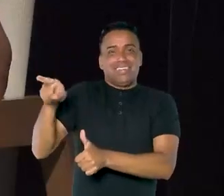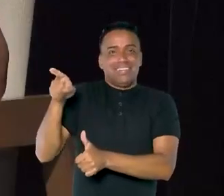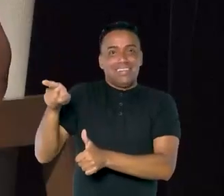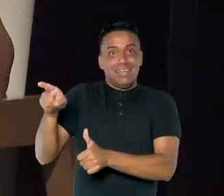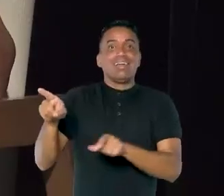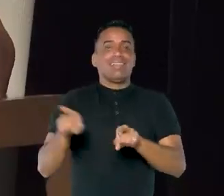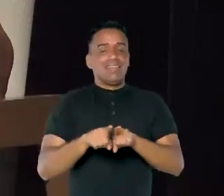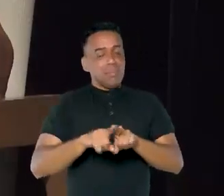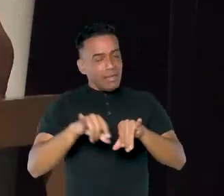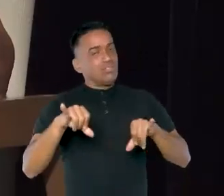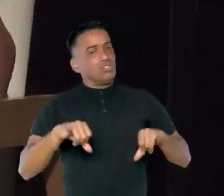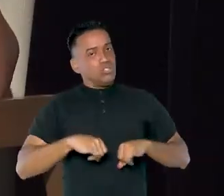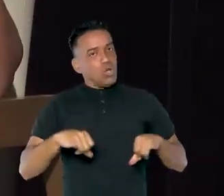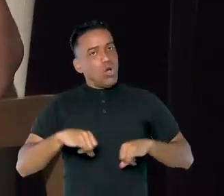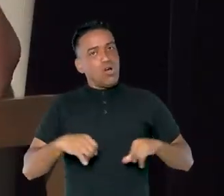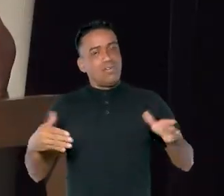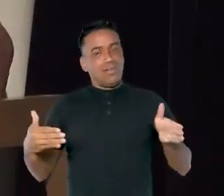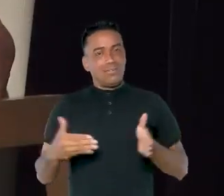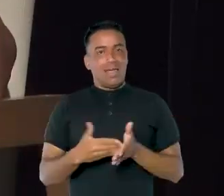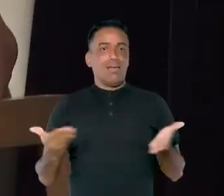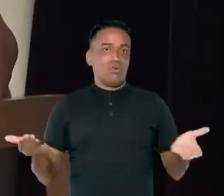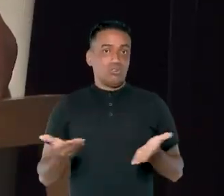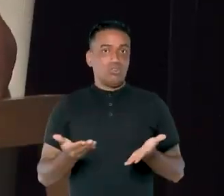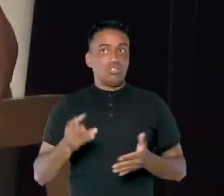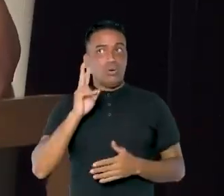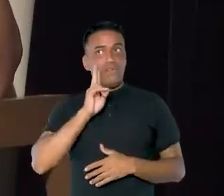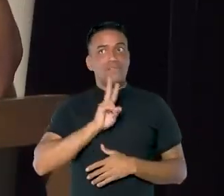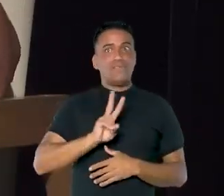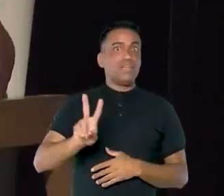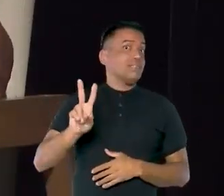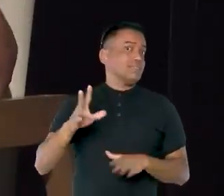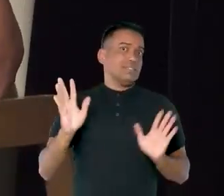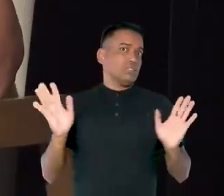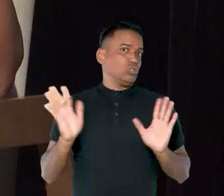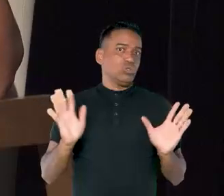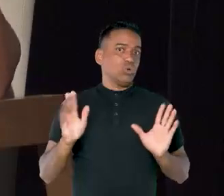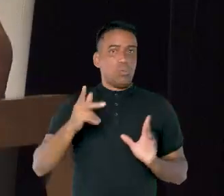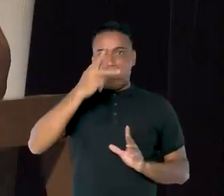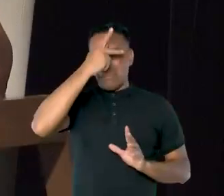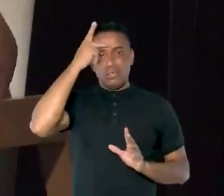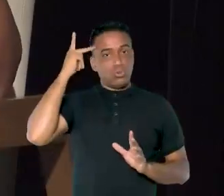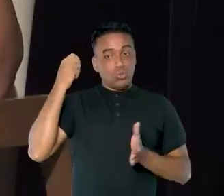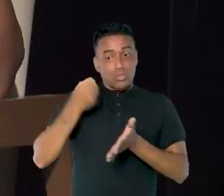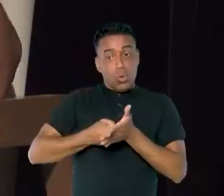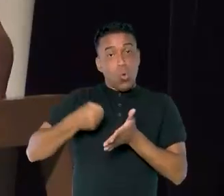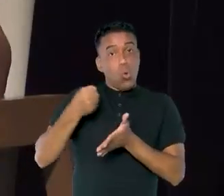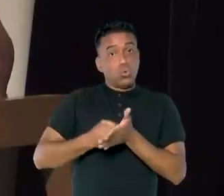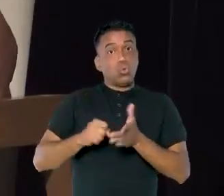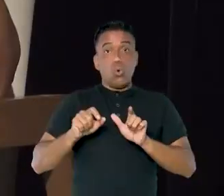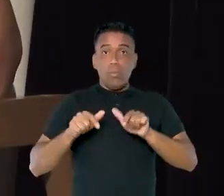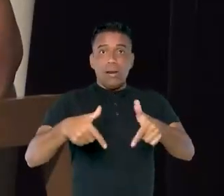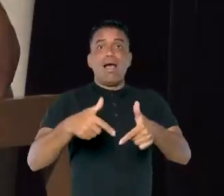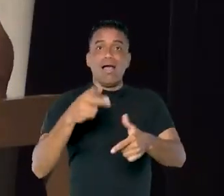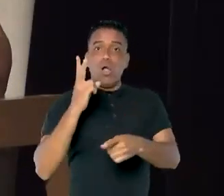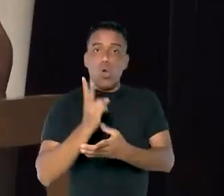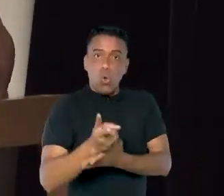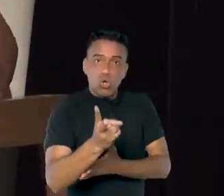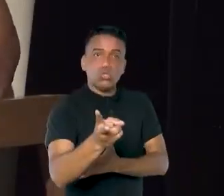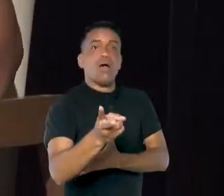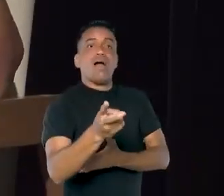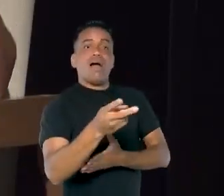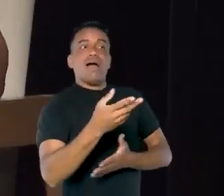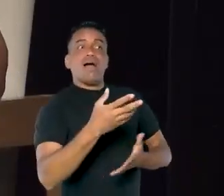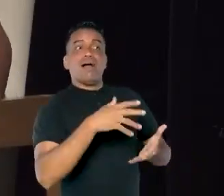também sofrem até hoje. Eles não são vistos, né, como pessoas que lutaram para manter as terras